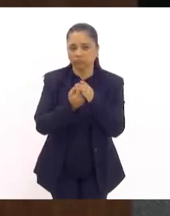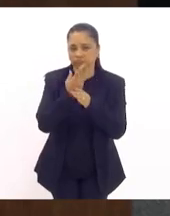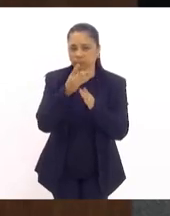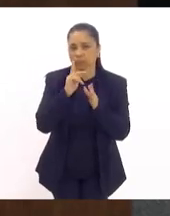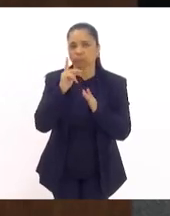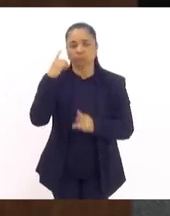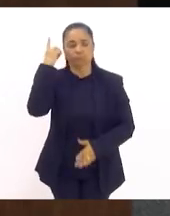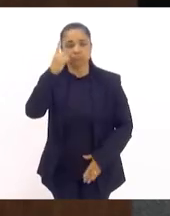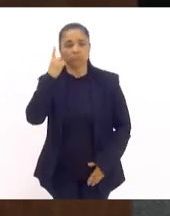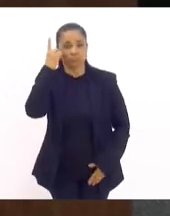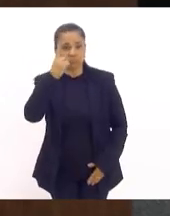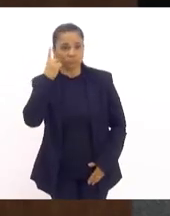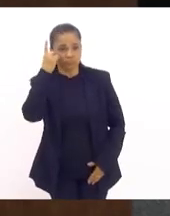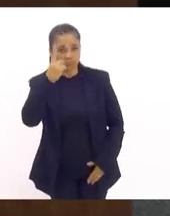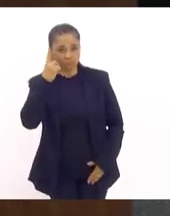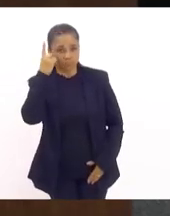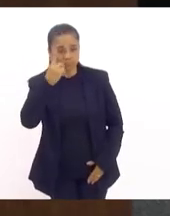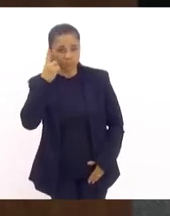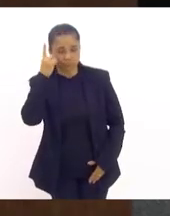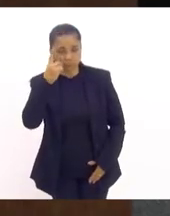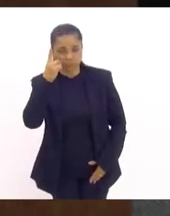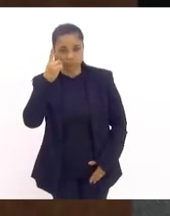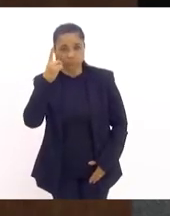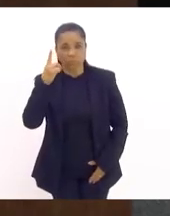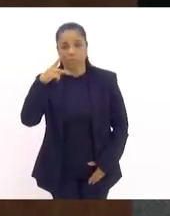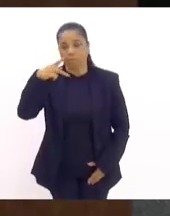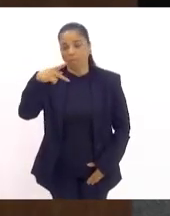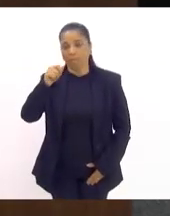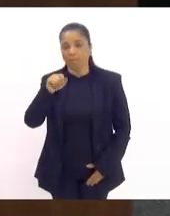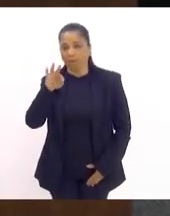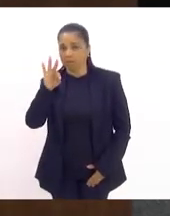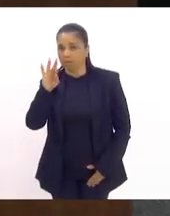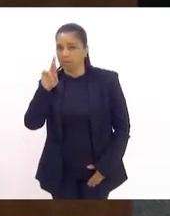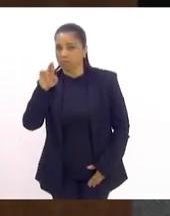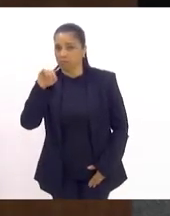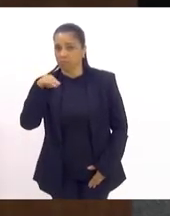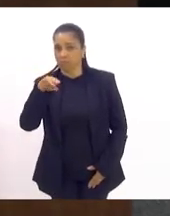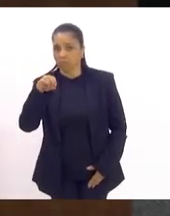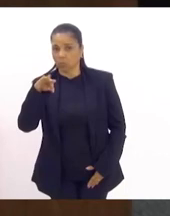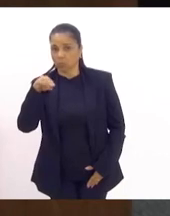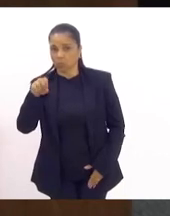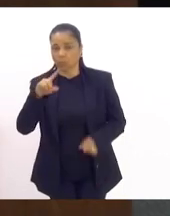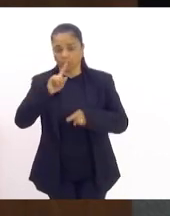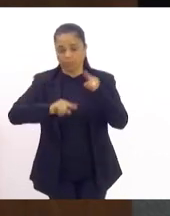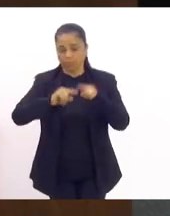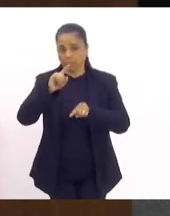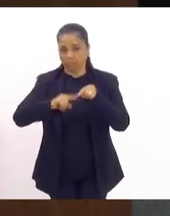deputados de patrimônio imaterial, seja para